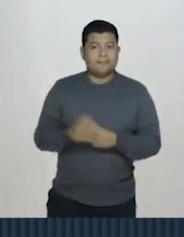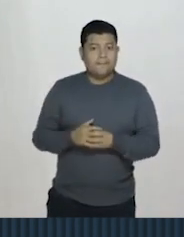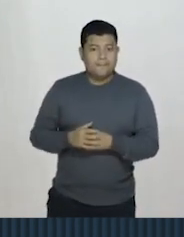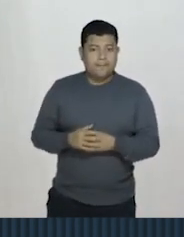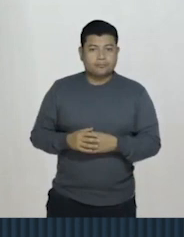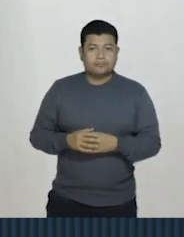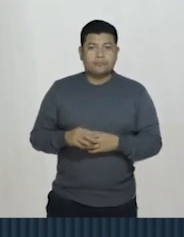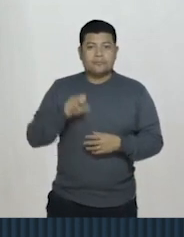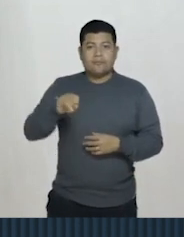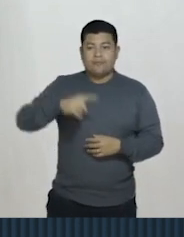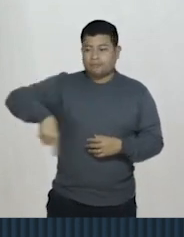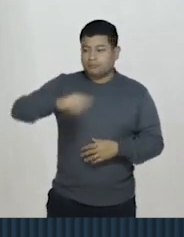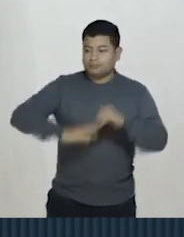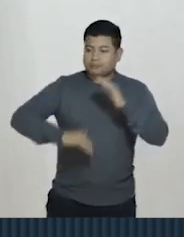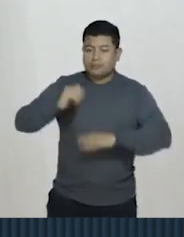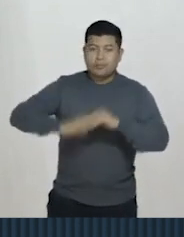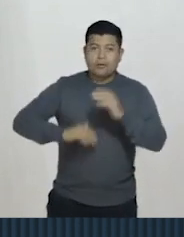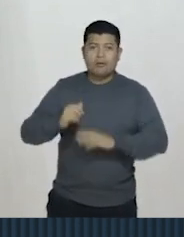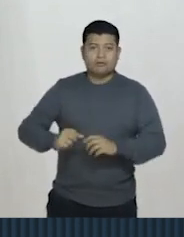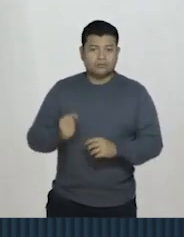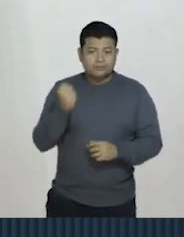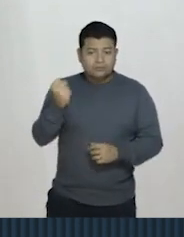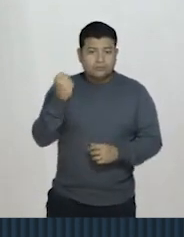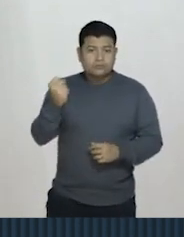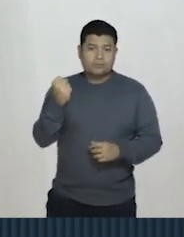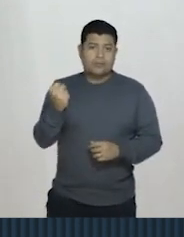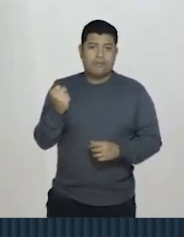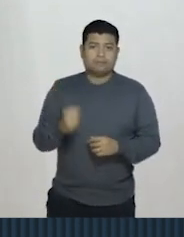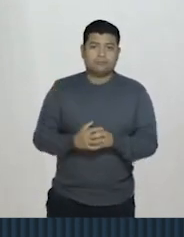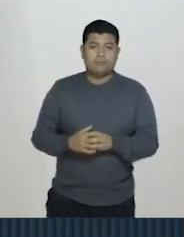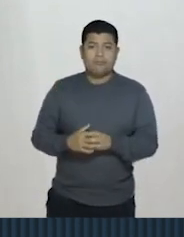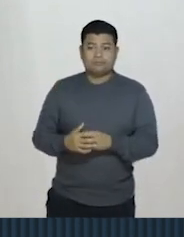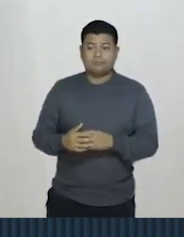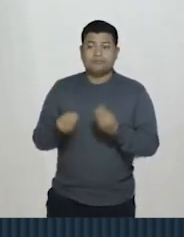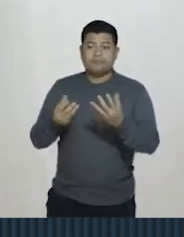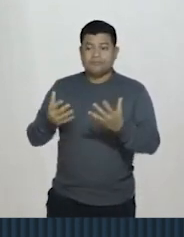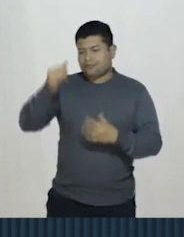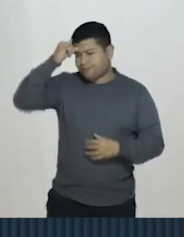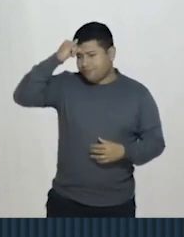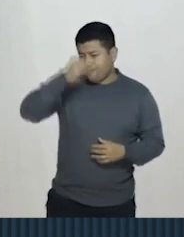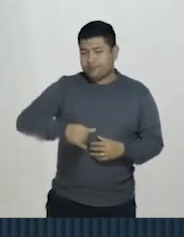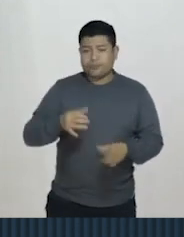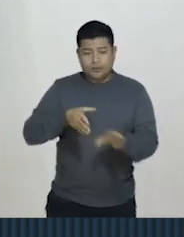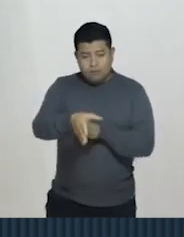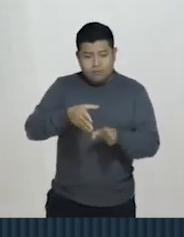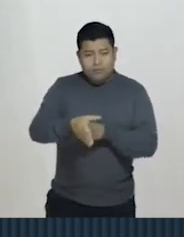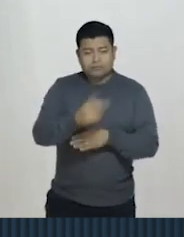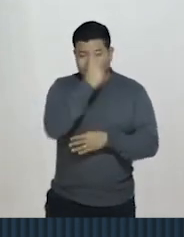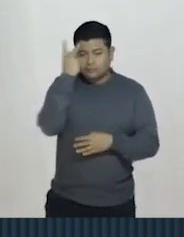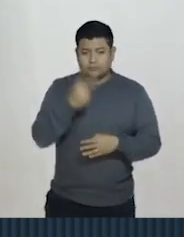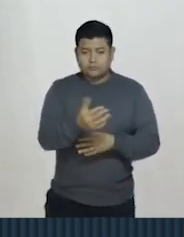se nós não atuarmos muito forte na questão da prevenção, orientando as pessoas a se